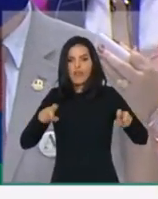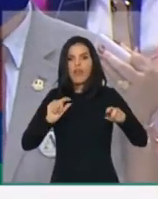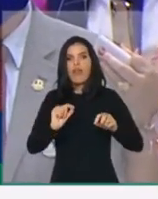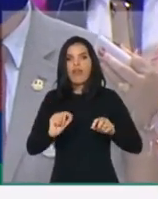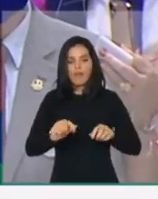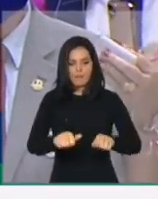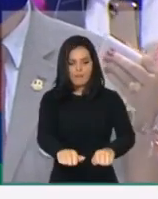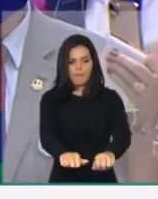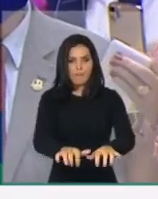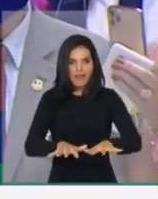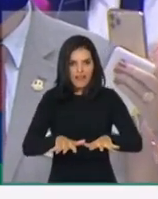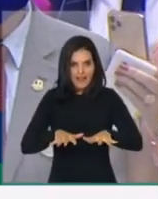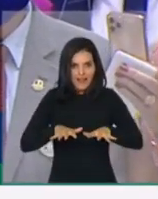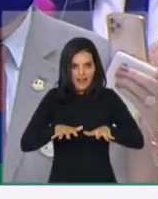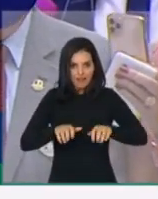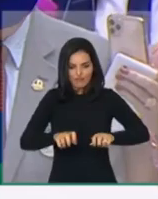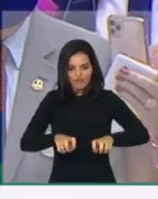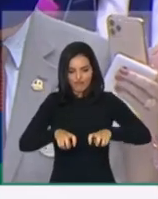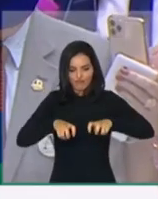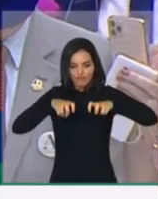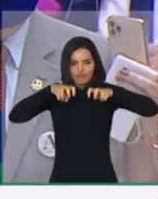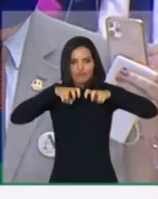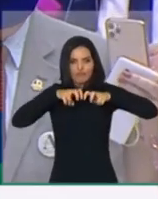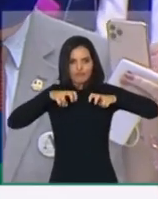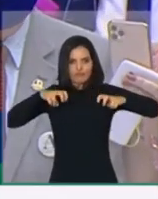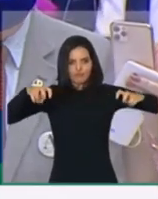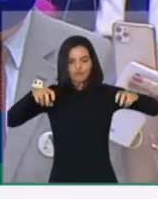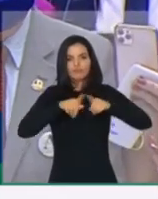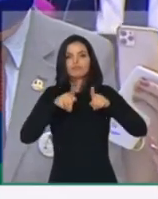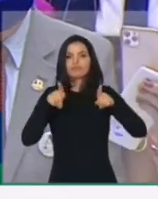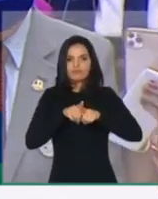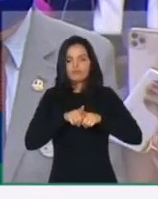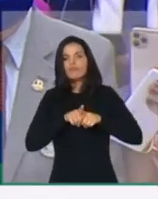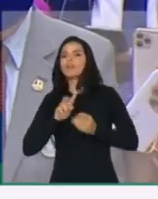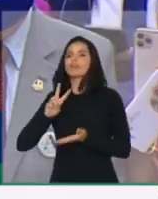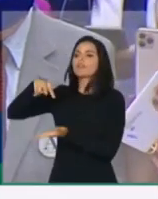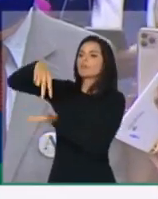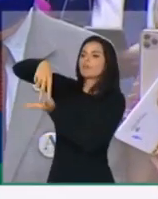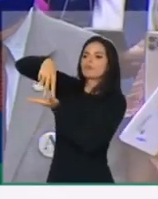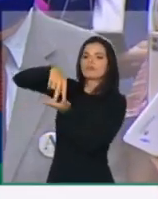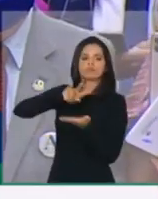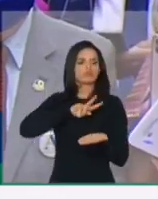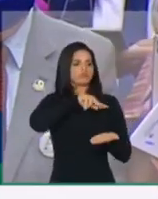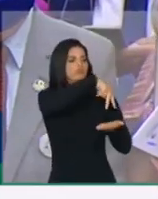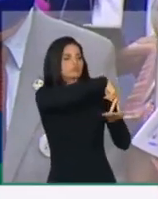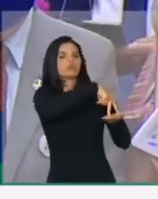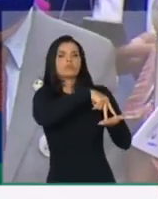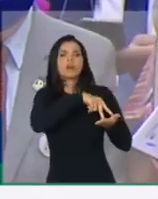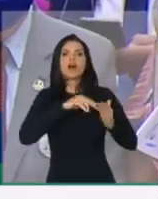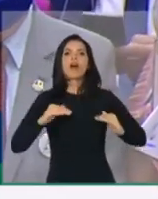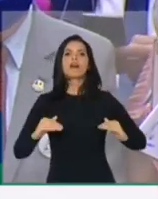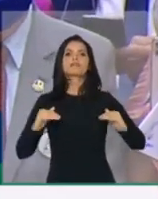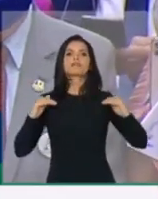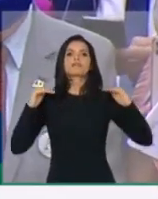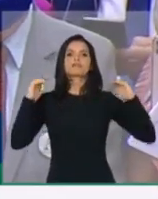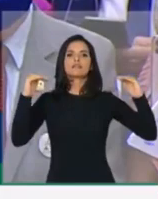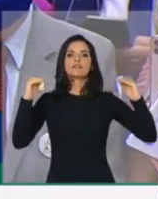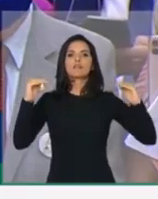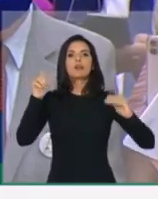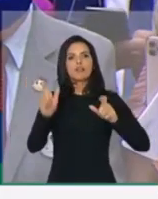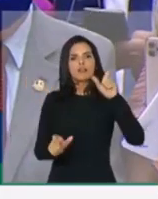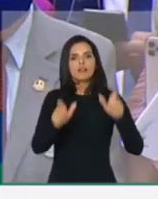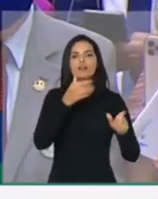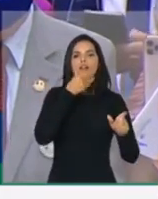acima do plenário, assim como as tribunas, onde os deputados e deputadas exercem o seu mais sagrado